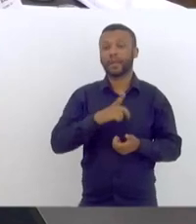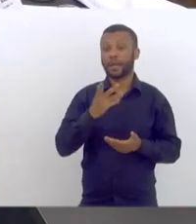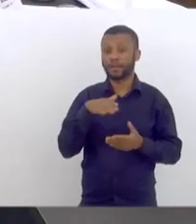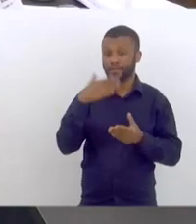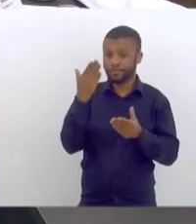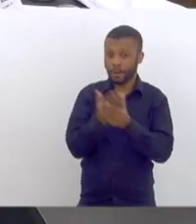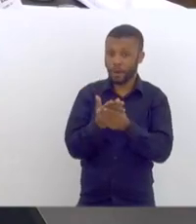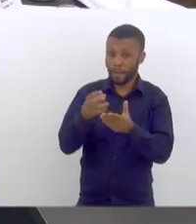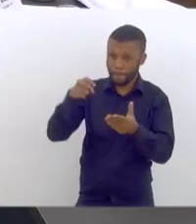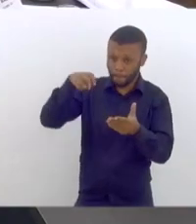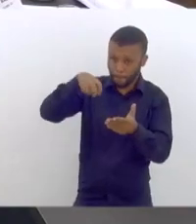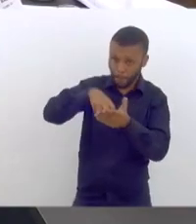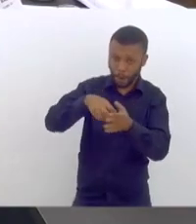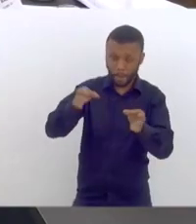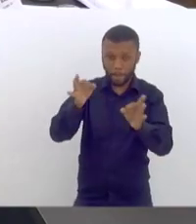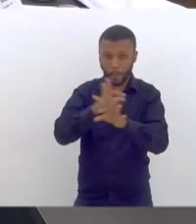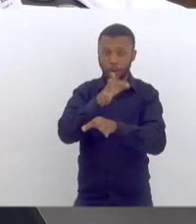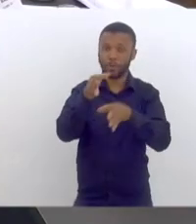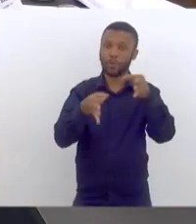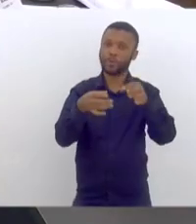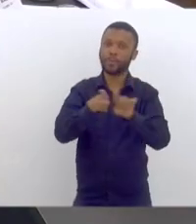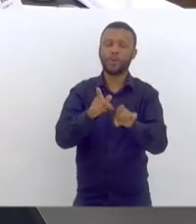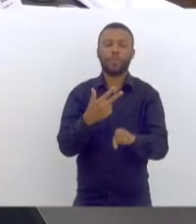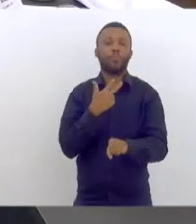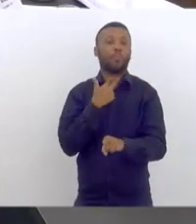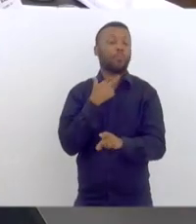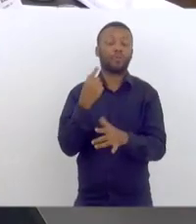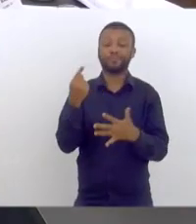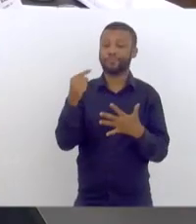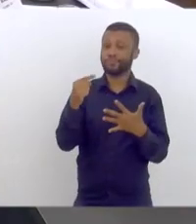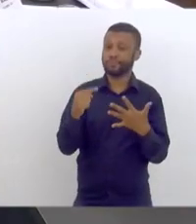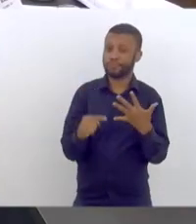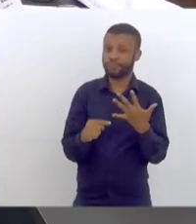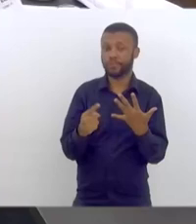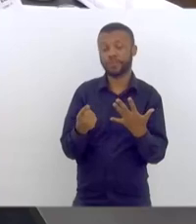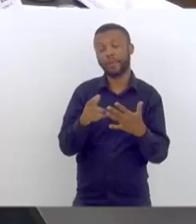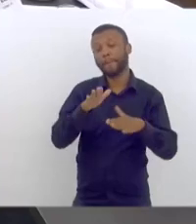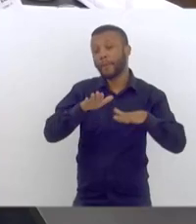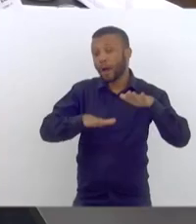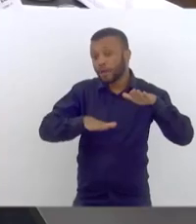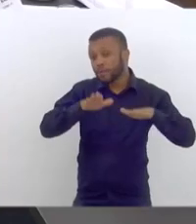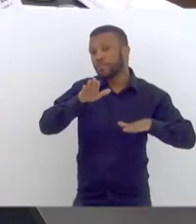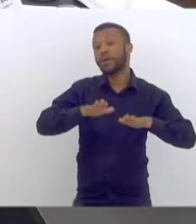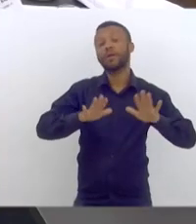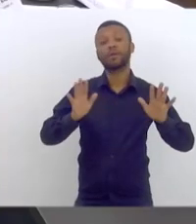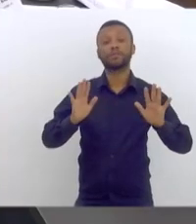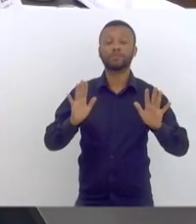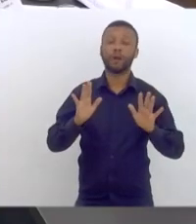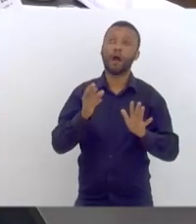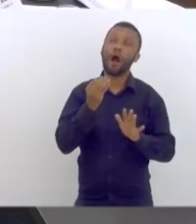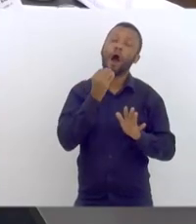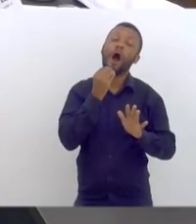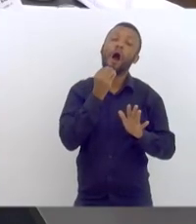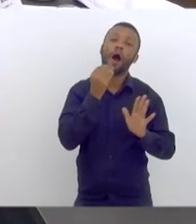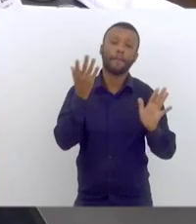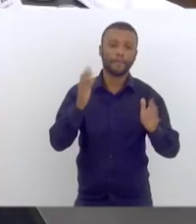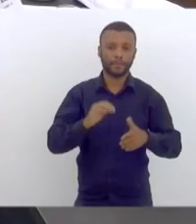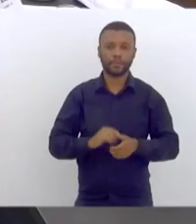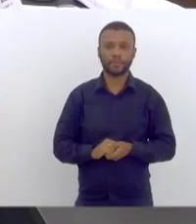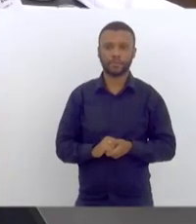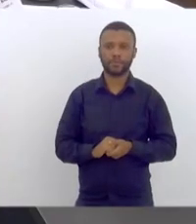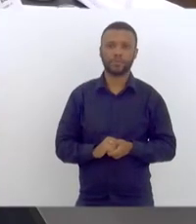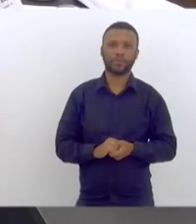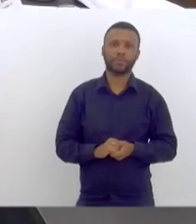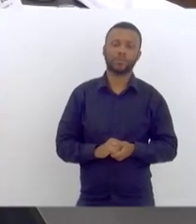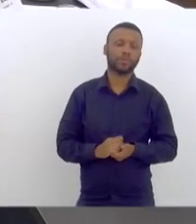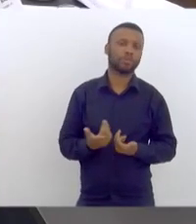transitada em julgado também não pode acho que essas são as questões mais ou menos é óbvios mas não custa